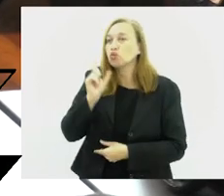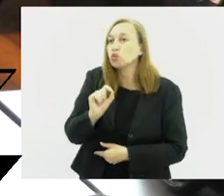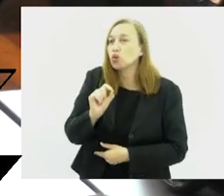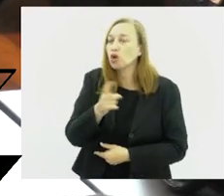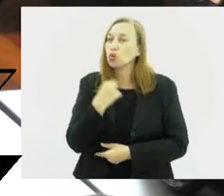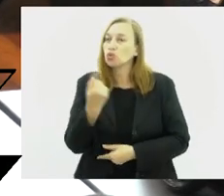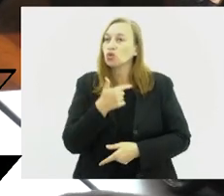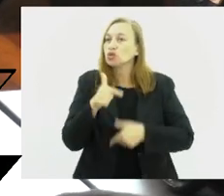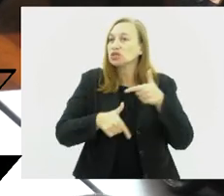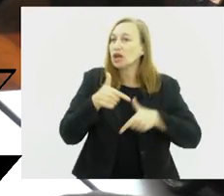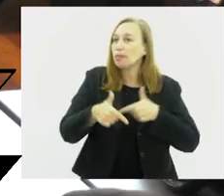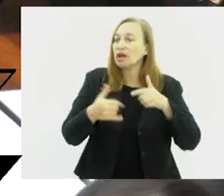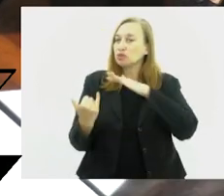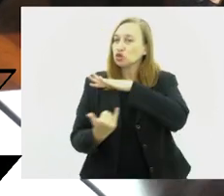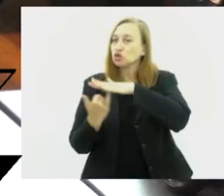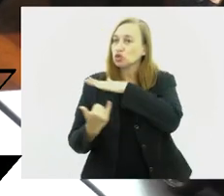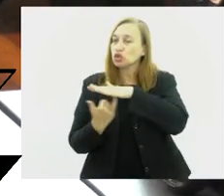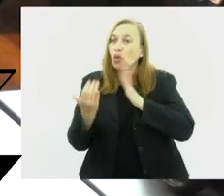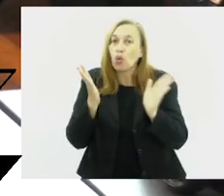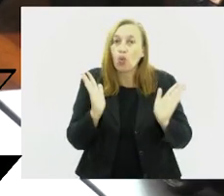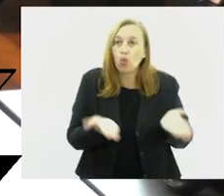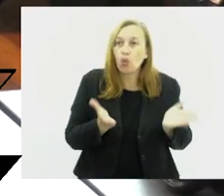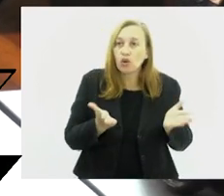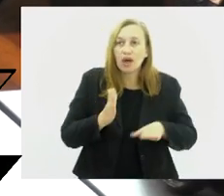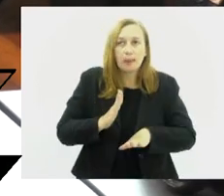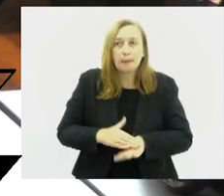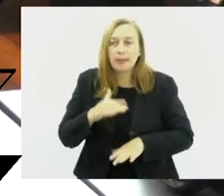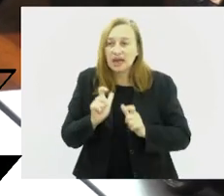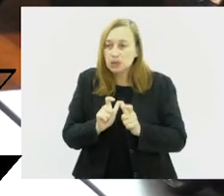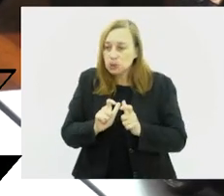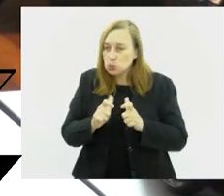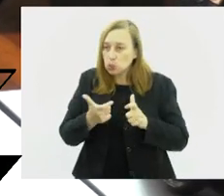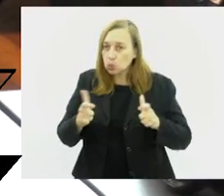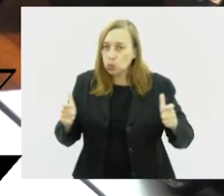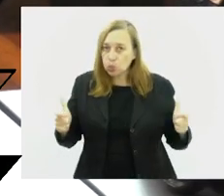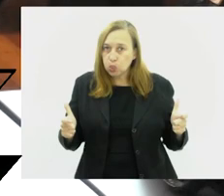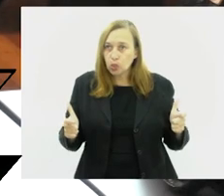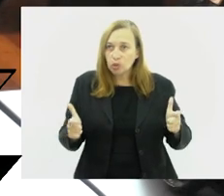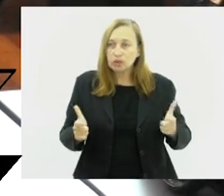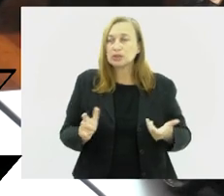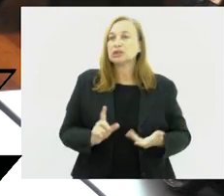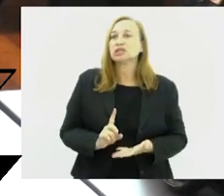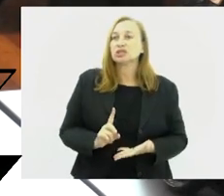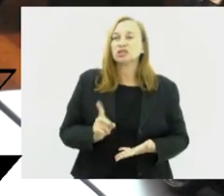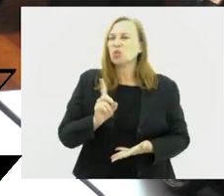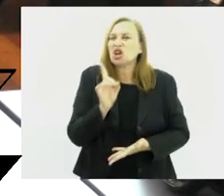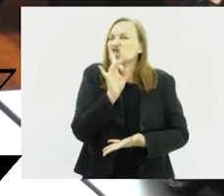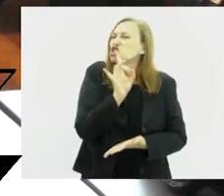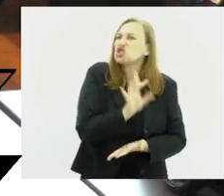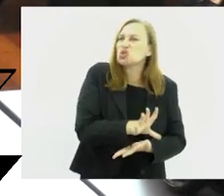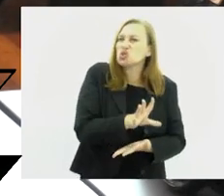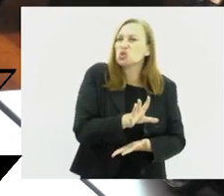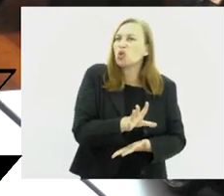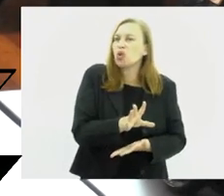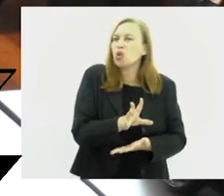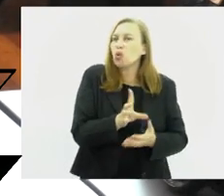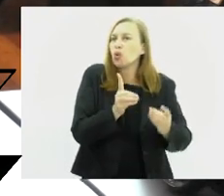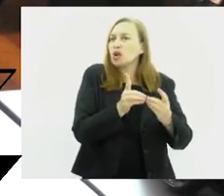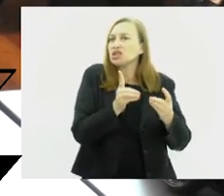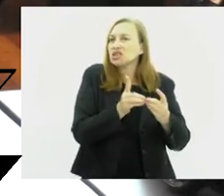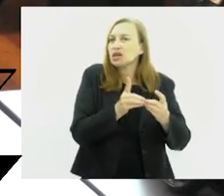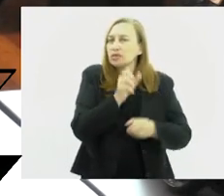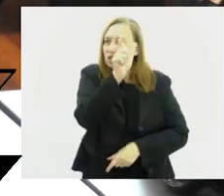missão institucional hoje é muito mais ampliada e ela não é somente o atendimento de